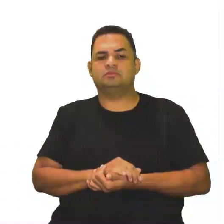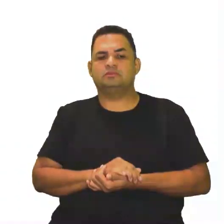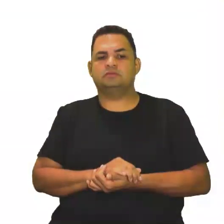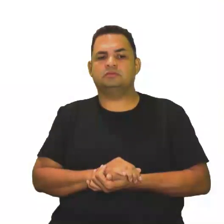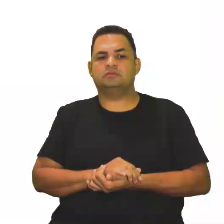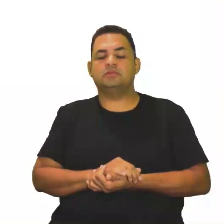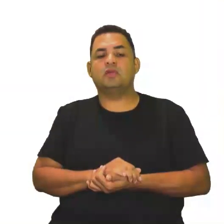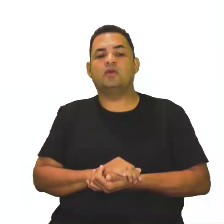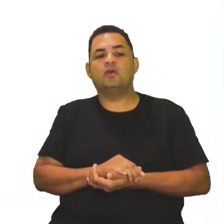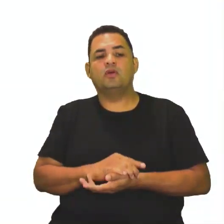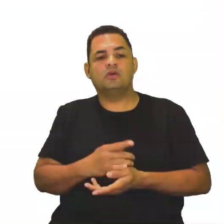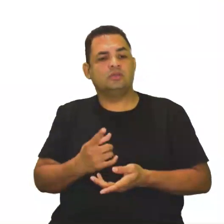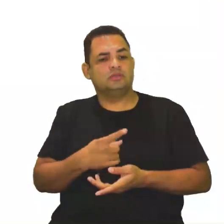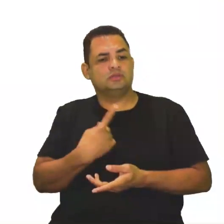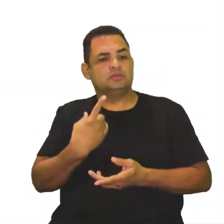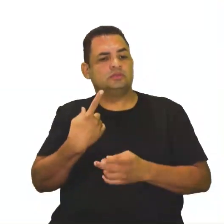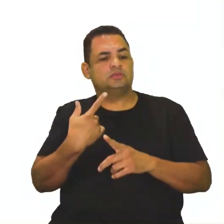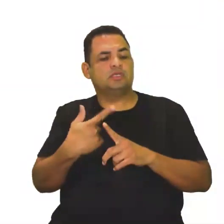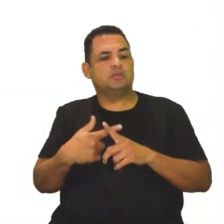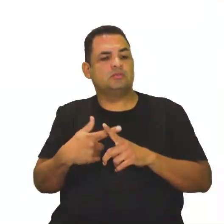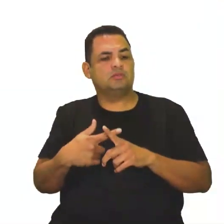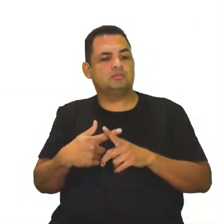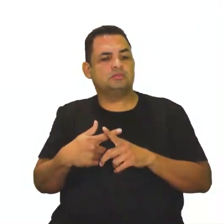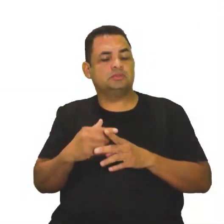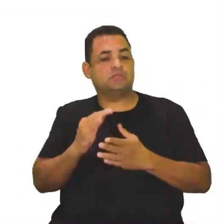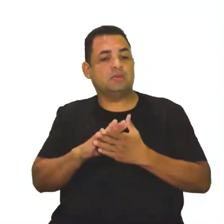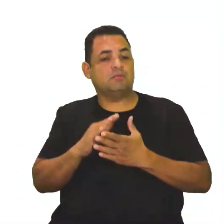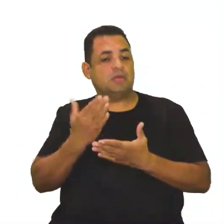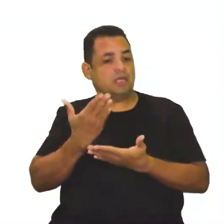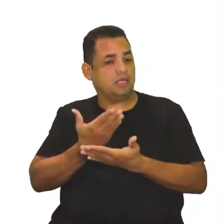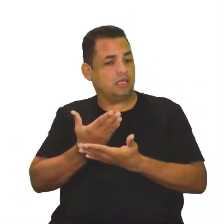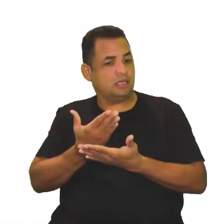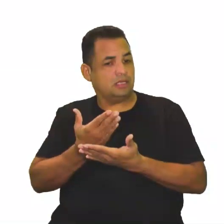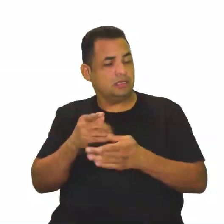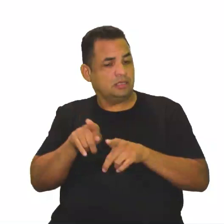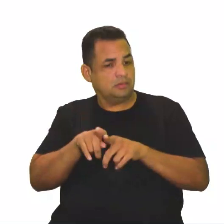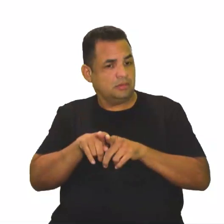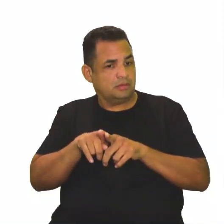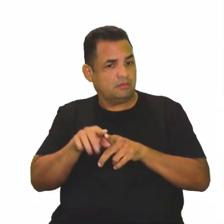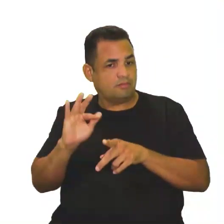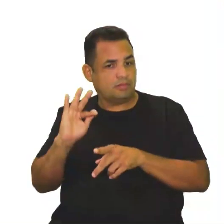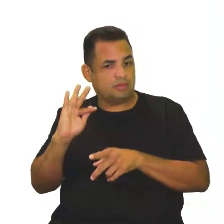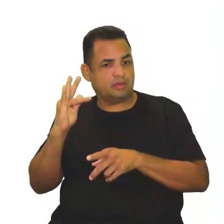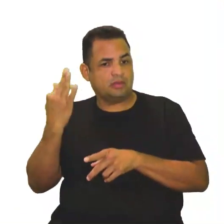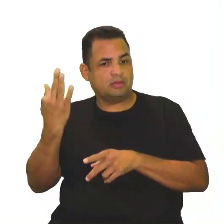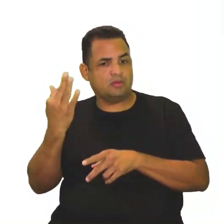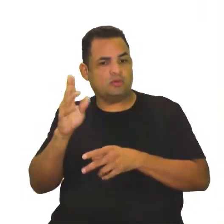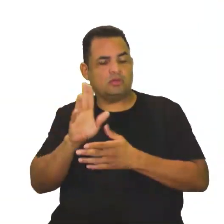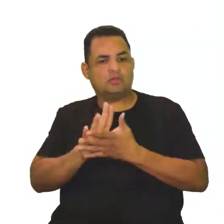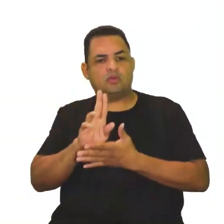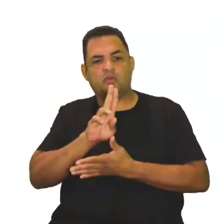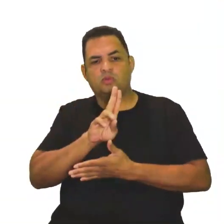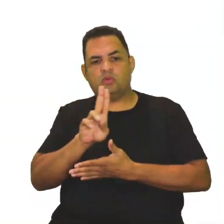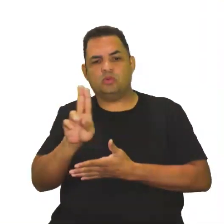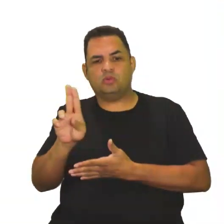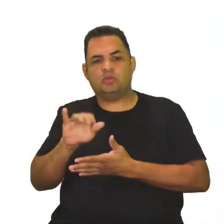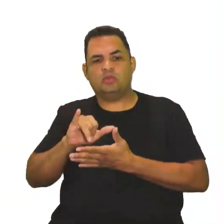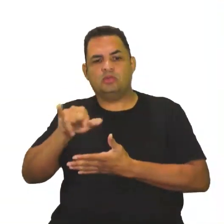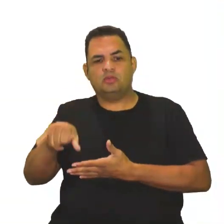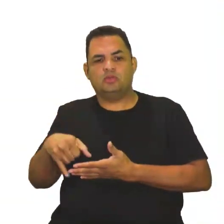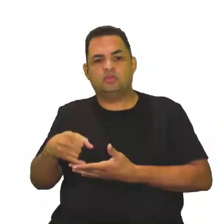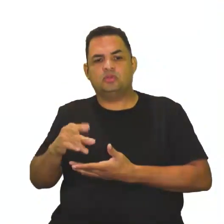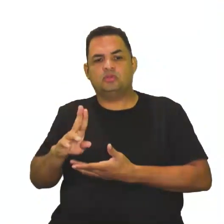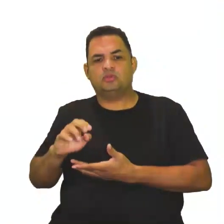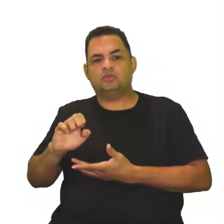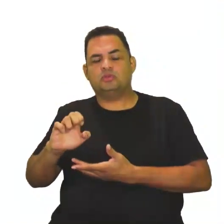nós vimos que o fenômeno que está relacionado à transformação da energia elétrica em energia térmica é o quê?